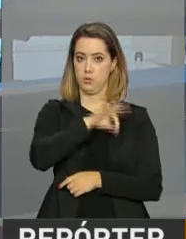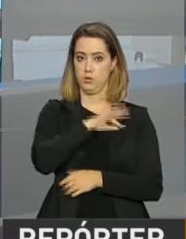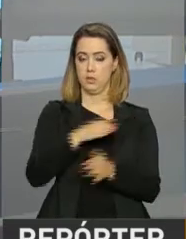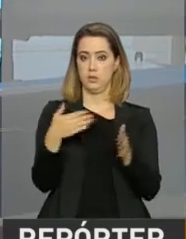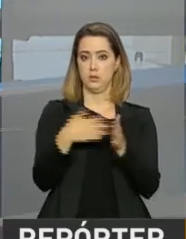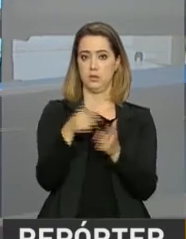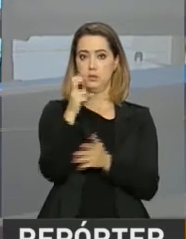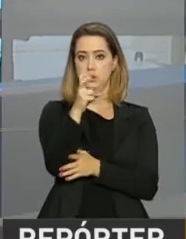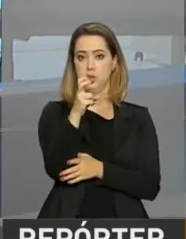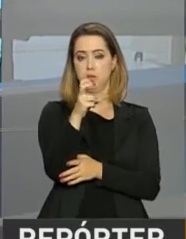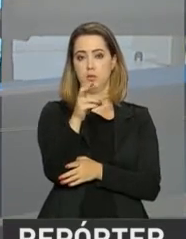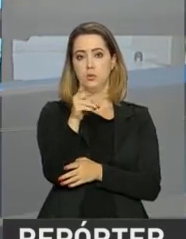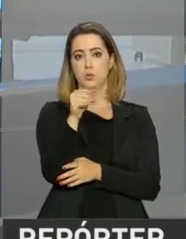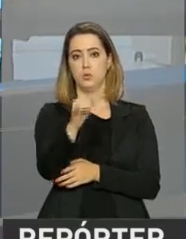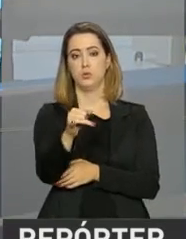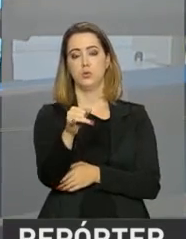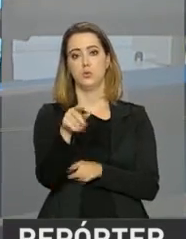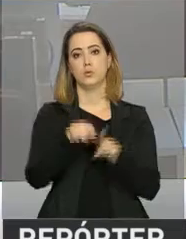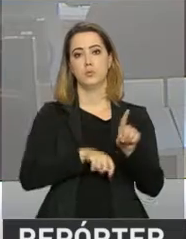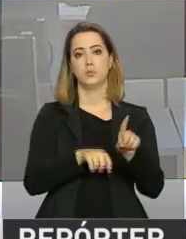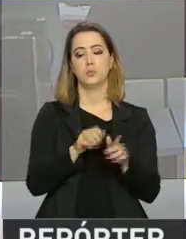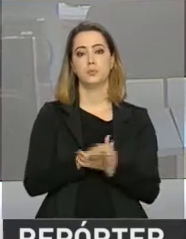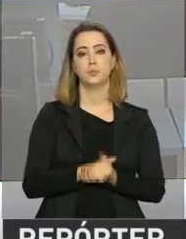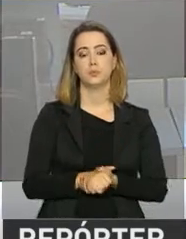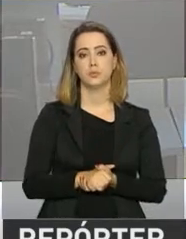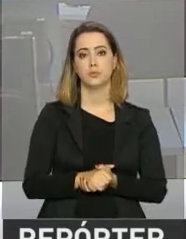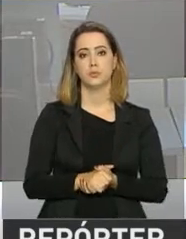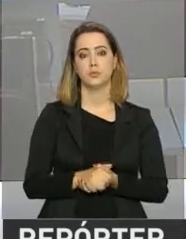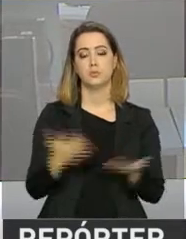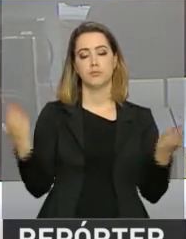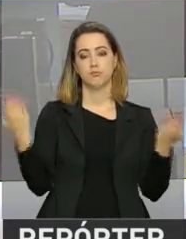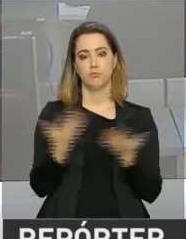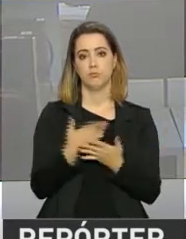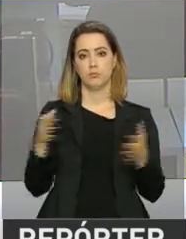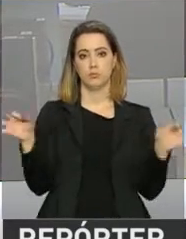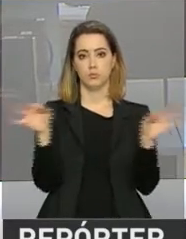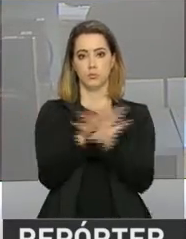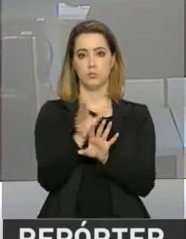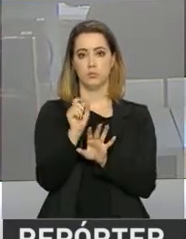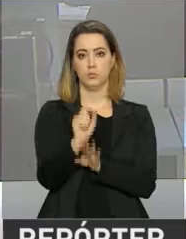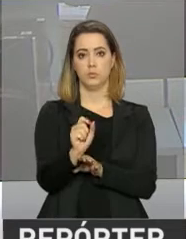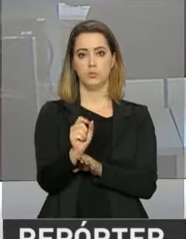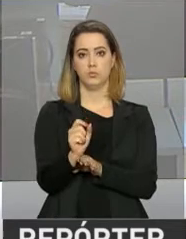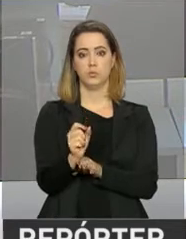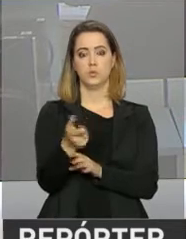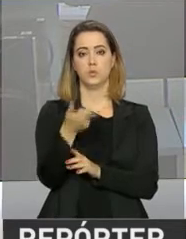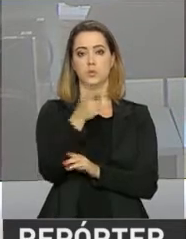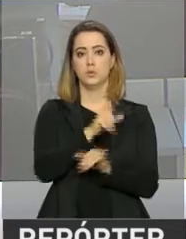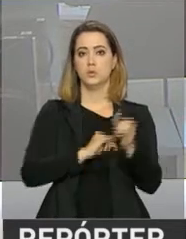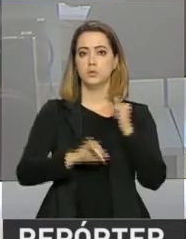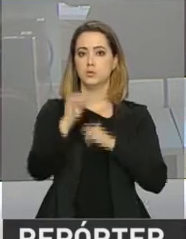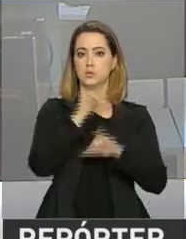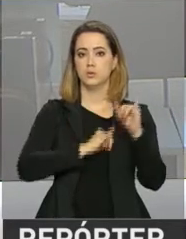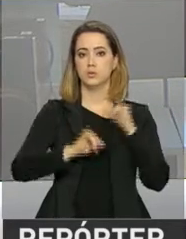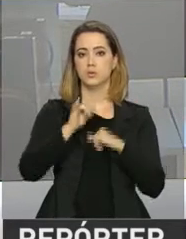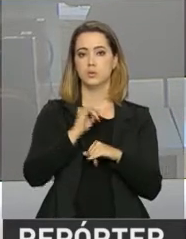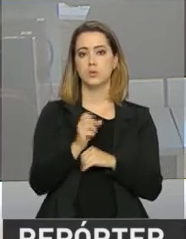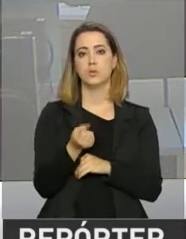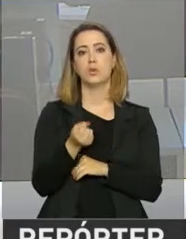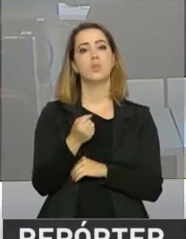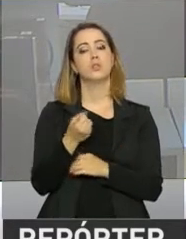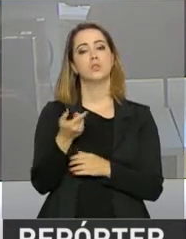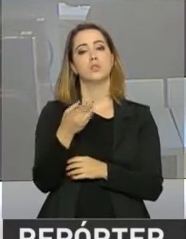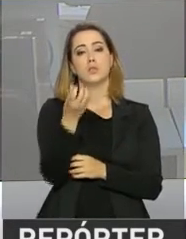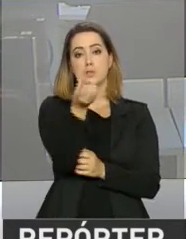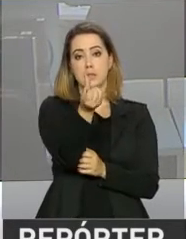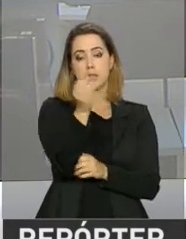últimos 5 dias úteis do mês. E esta edição do Repórter NBR termina aqui. Voltamos a qualquer momento com outras informações